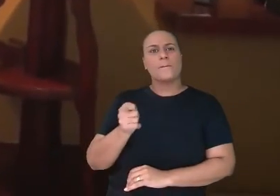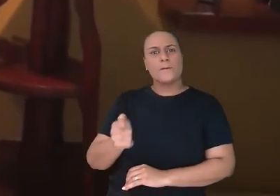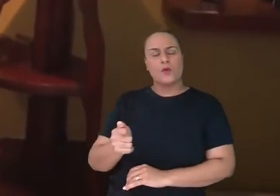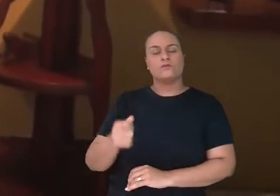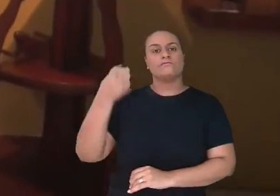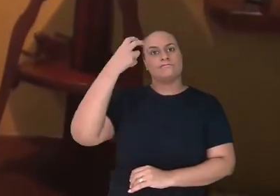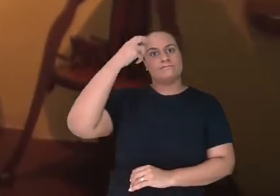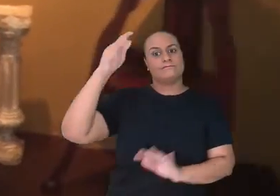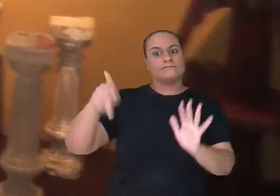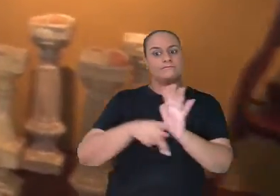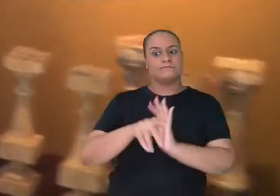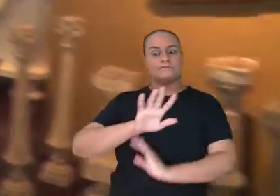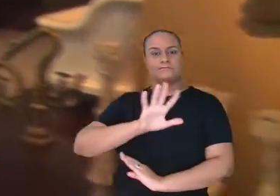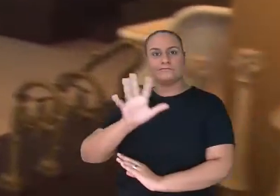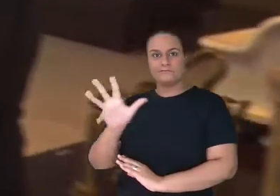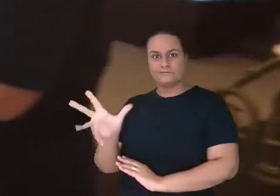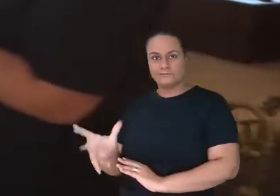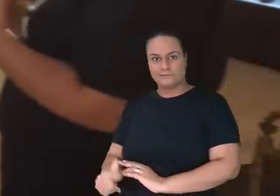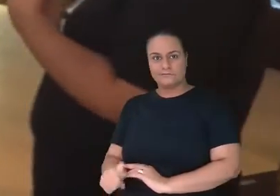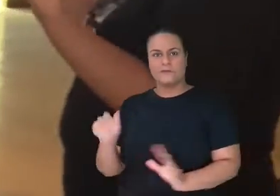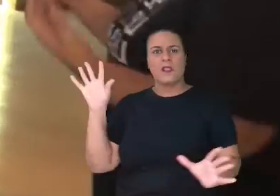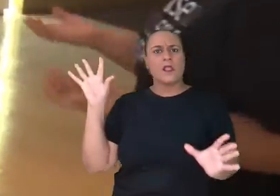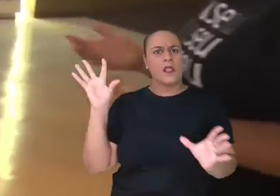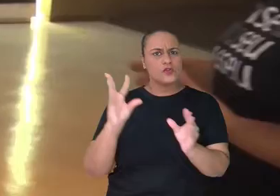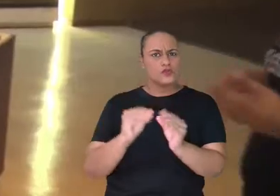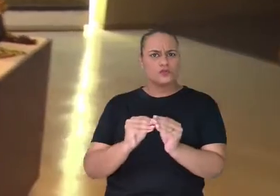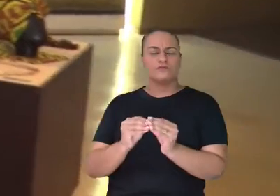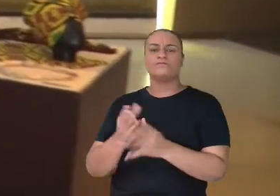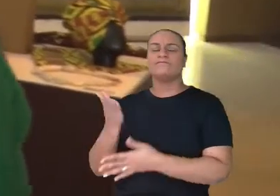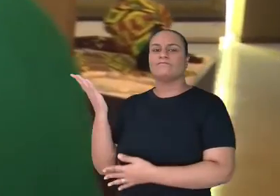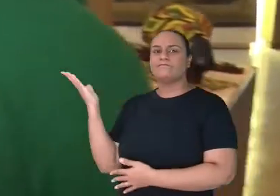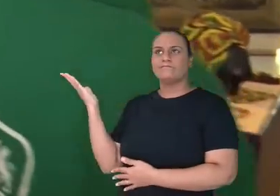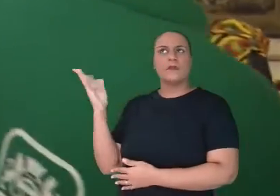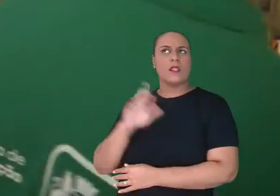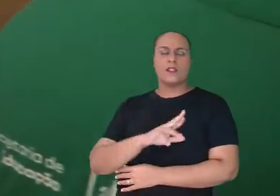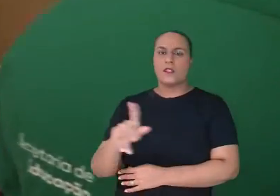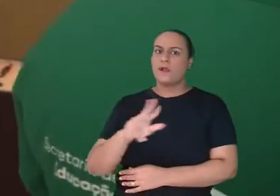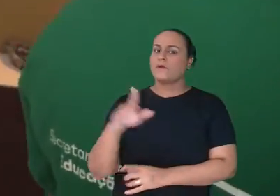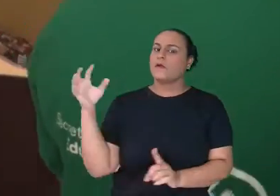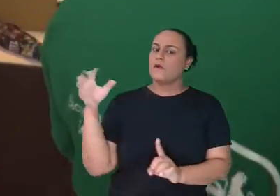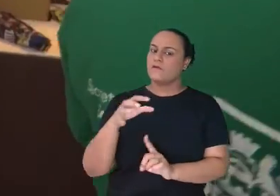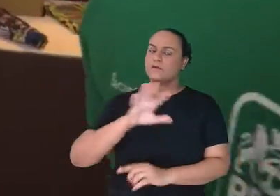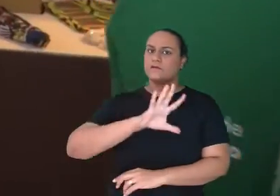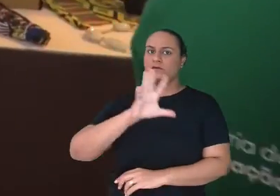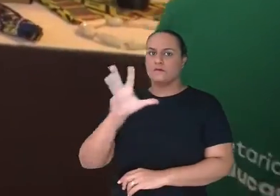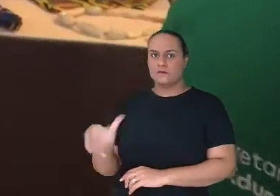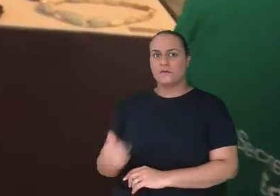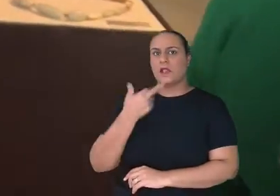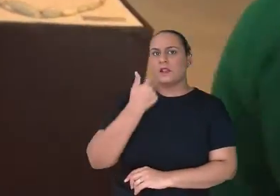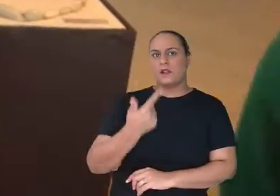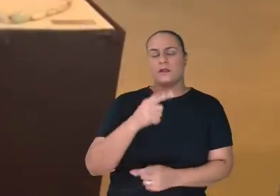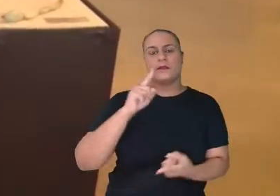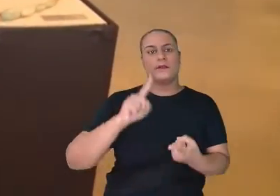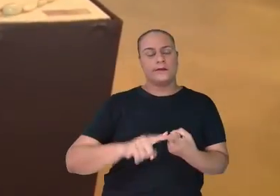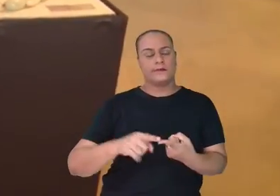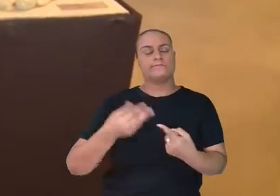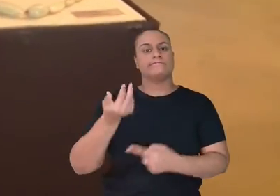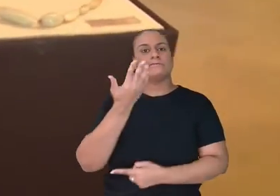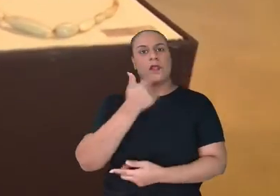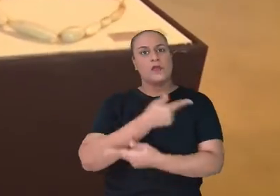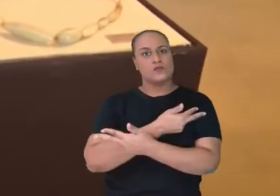africana, que se resume a isso? Claro que não. A gente tem influência africana na língua, na